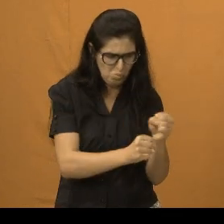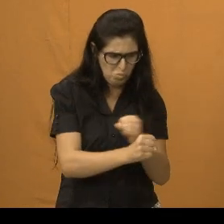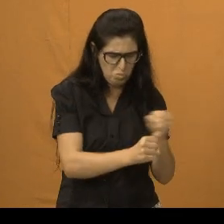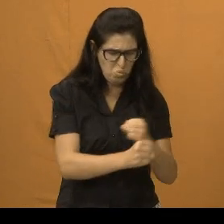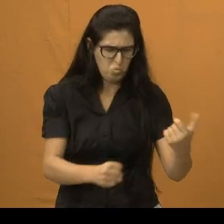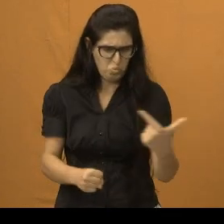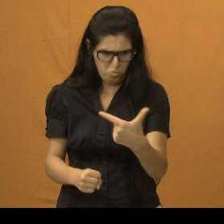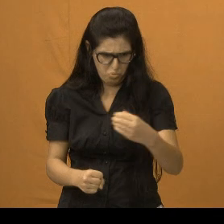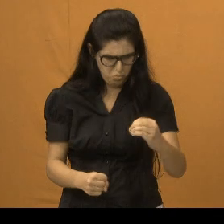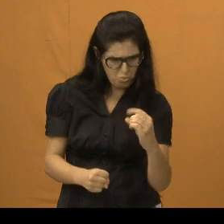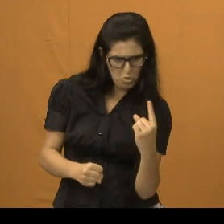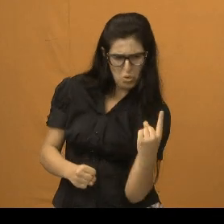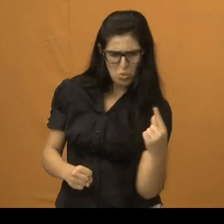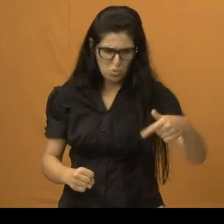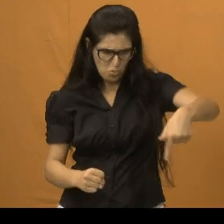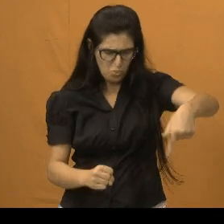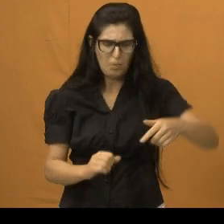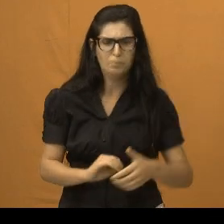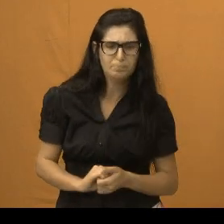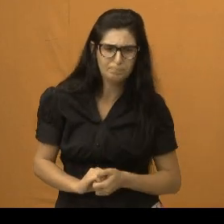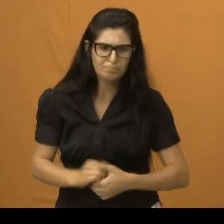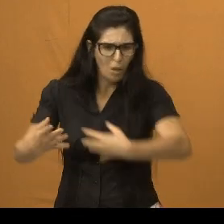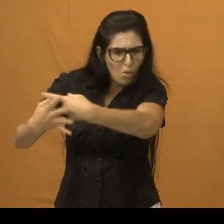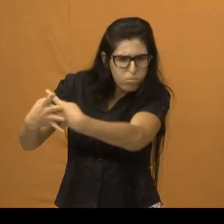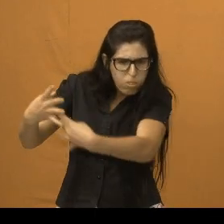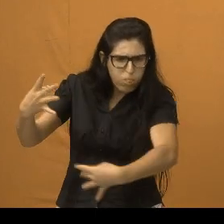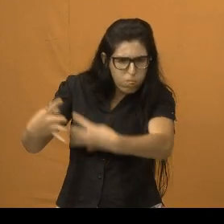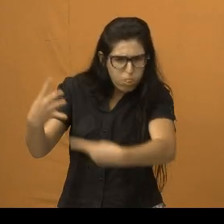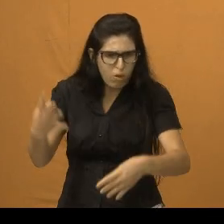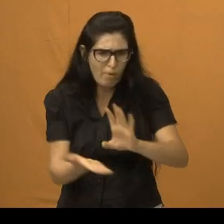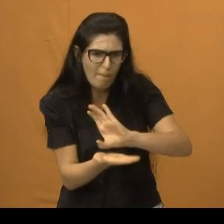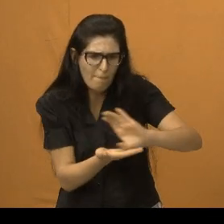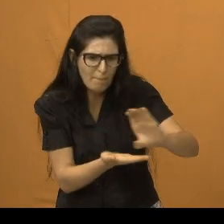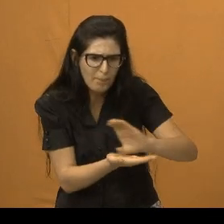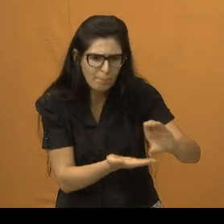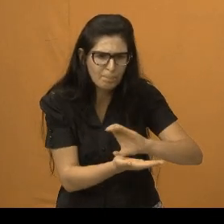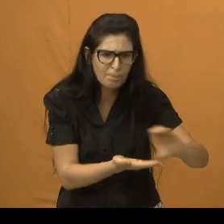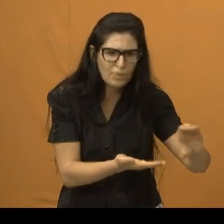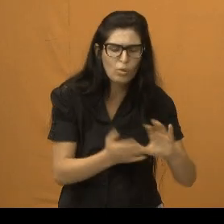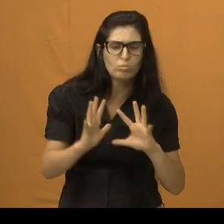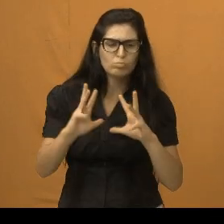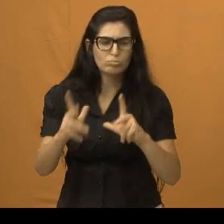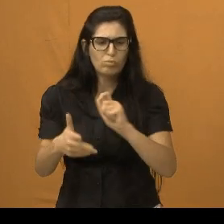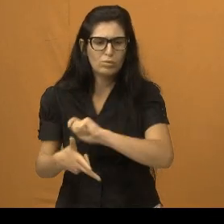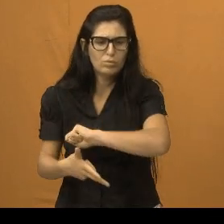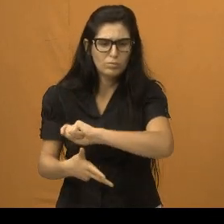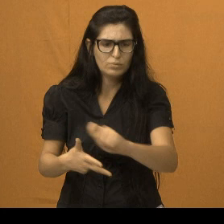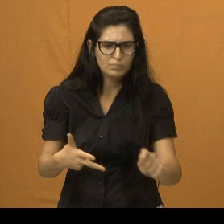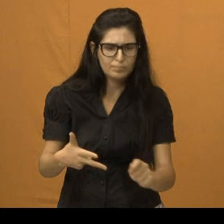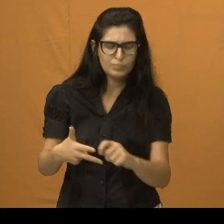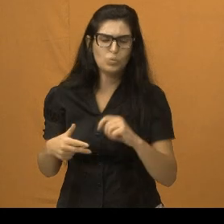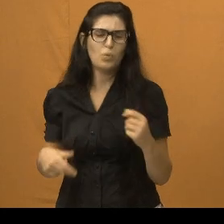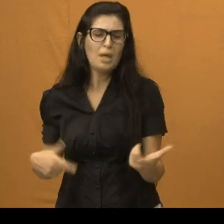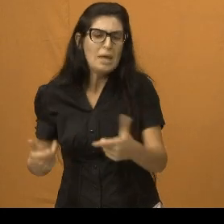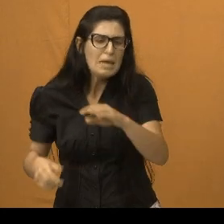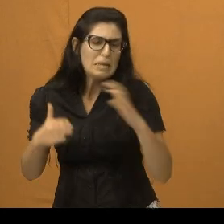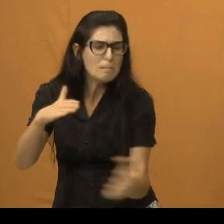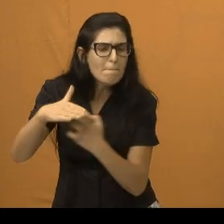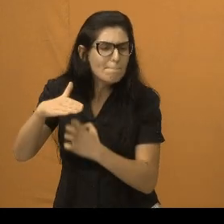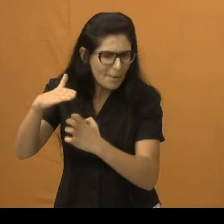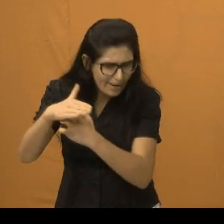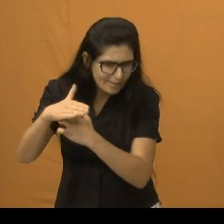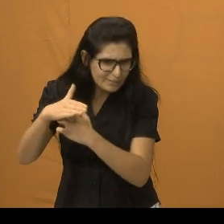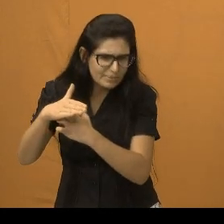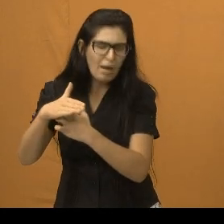do que a consolidação das receitas ocorridas entre as fundações e autarquias. A receita